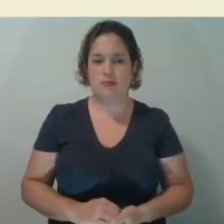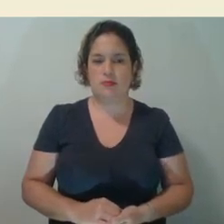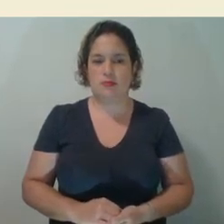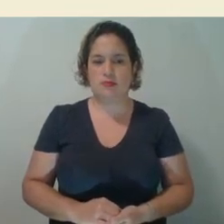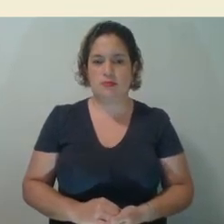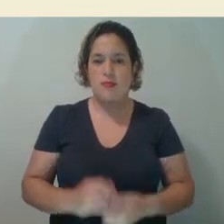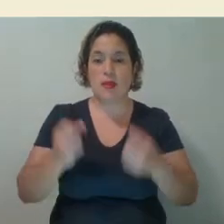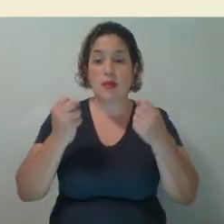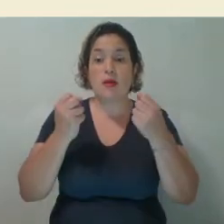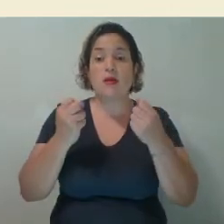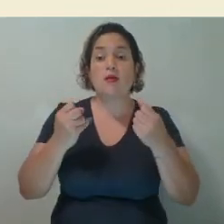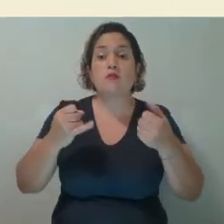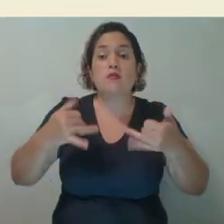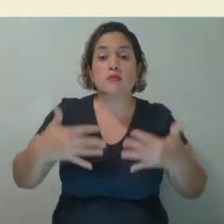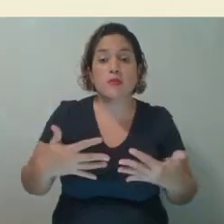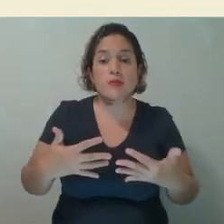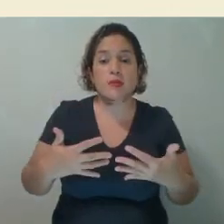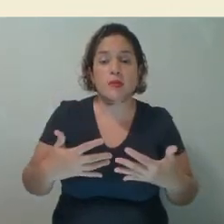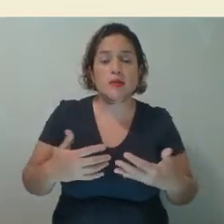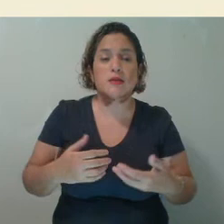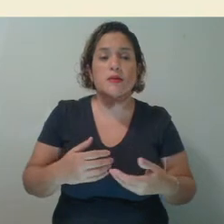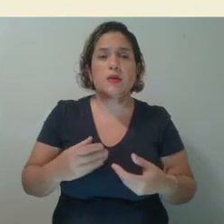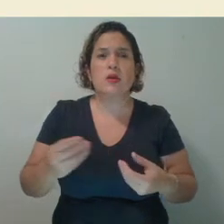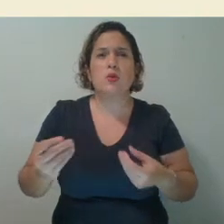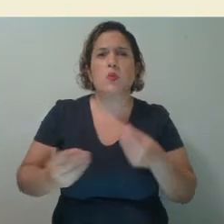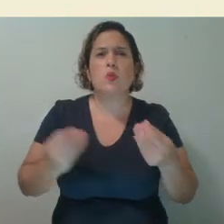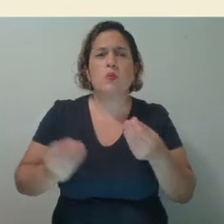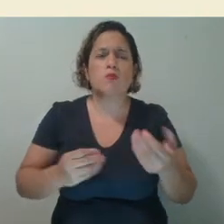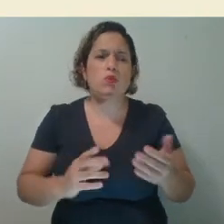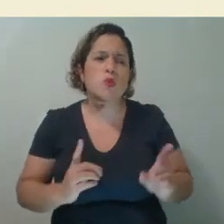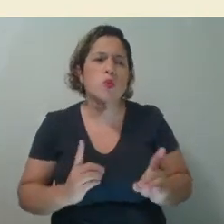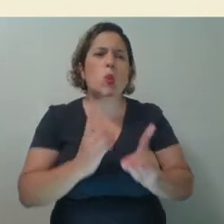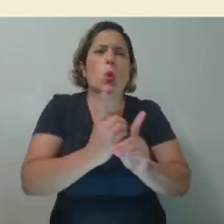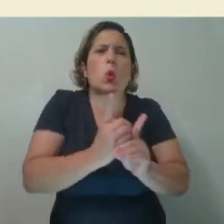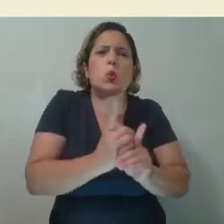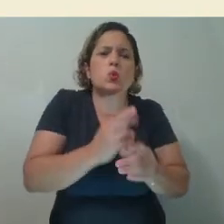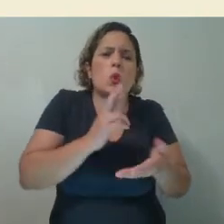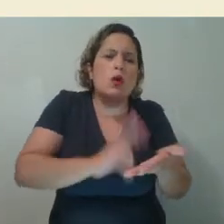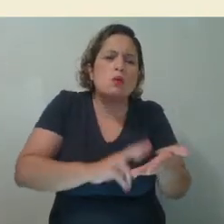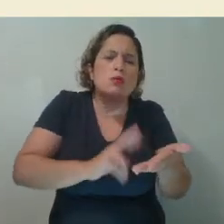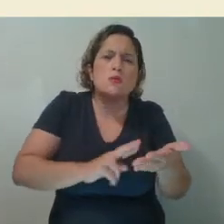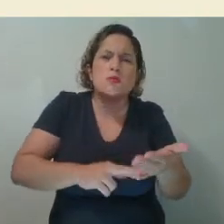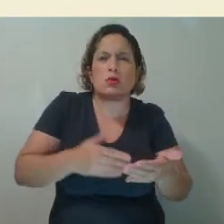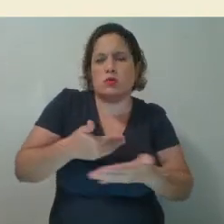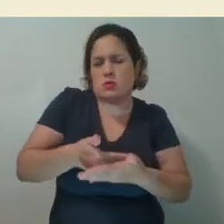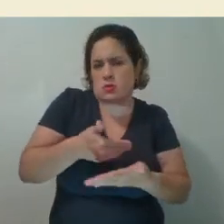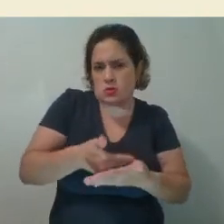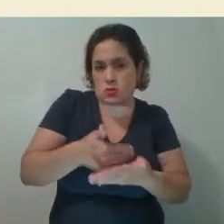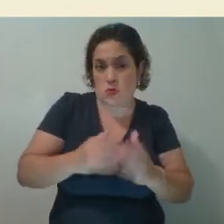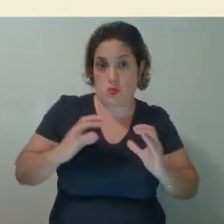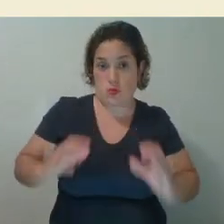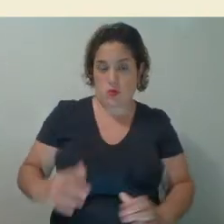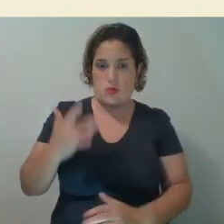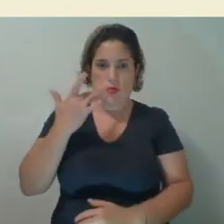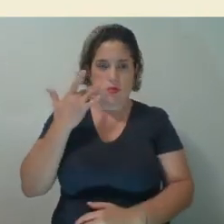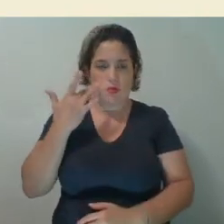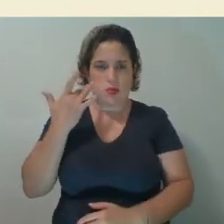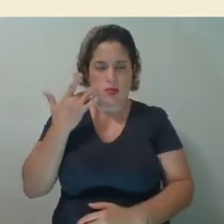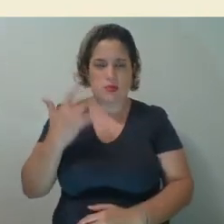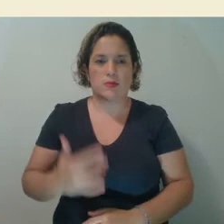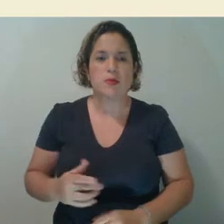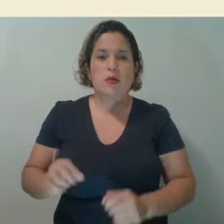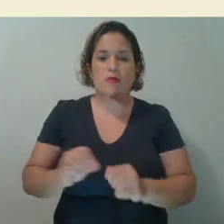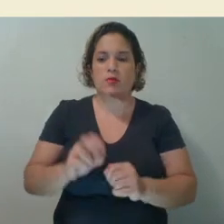Então, eu vou falar como foram os resultados dessa investigação pela necrópsia. Então, dos